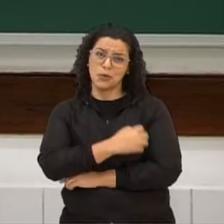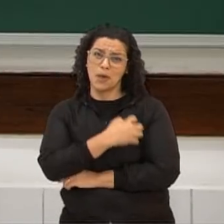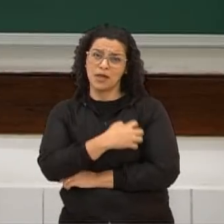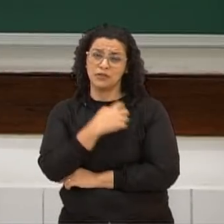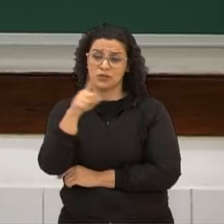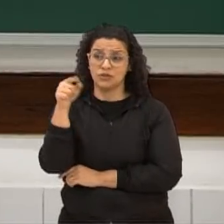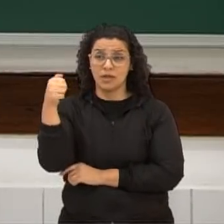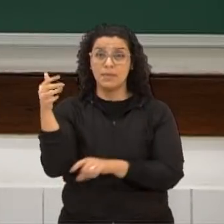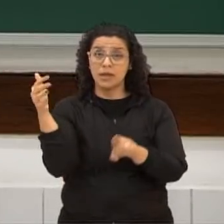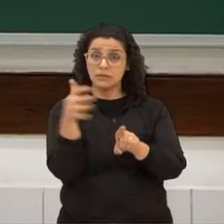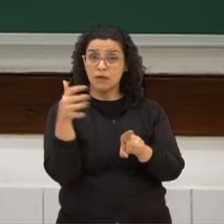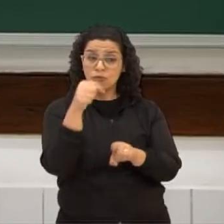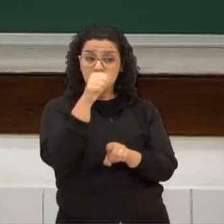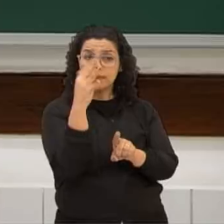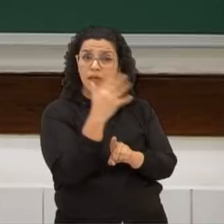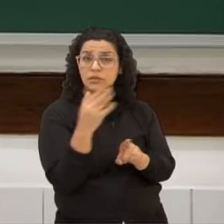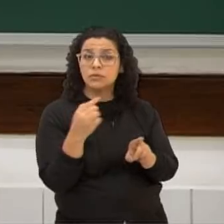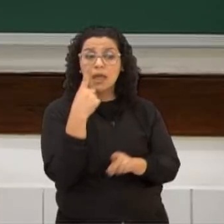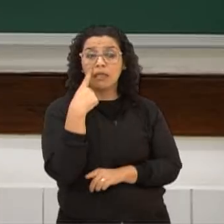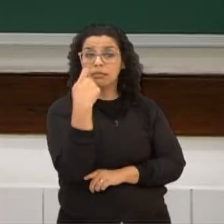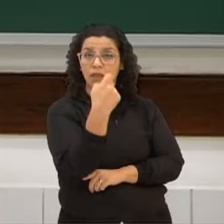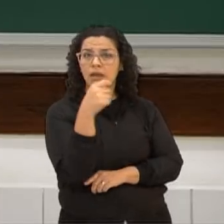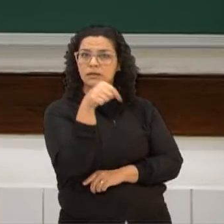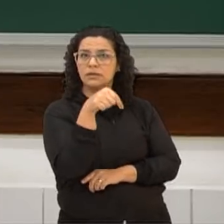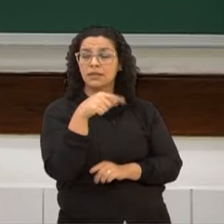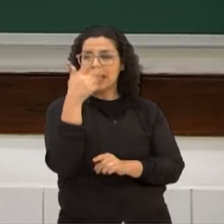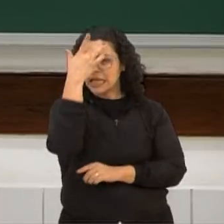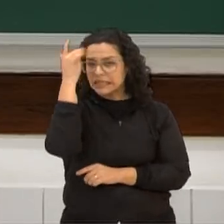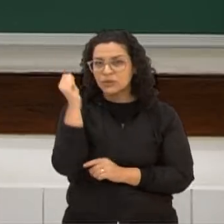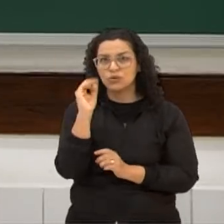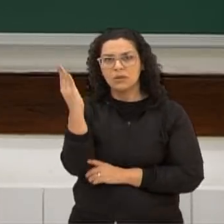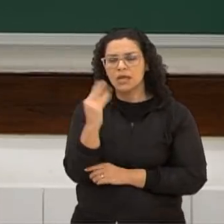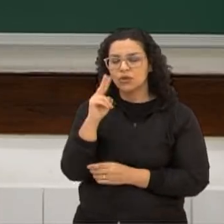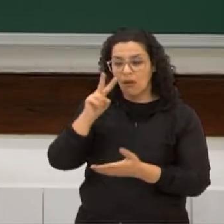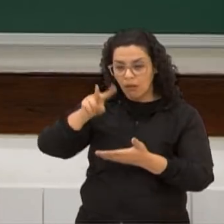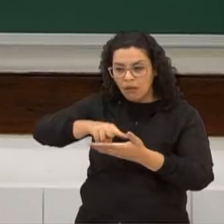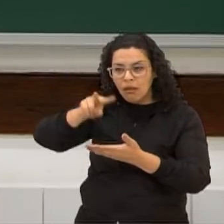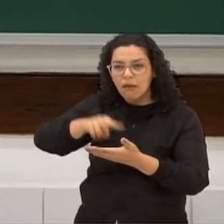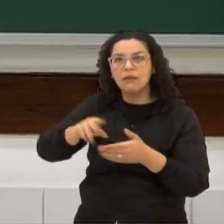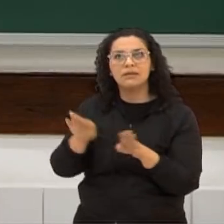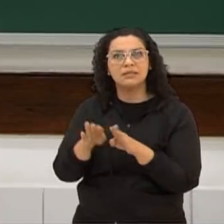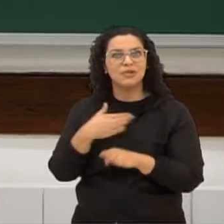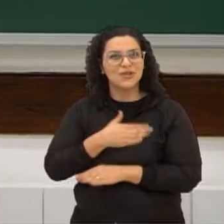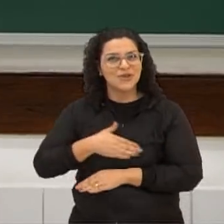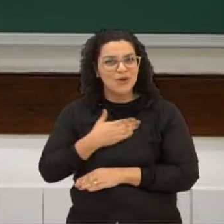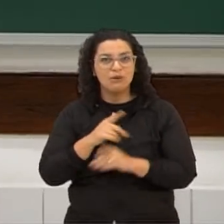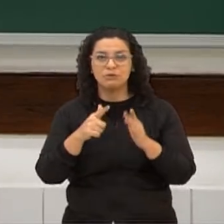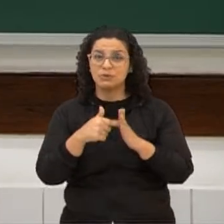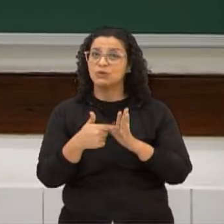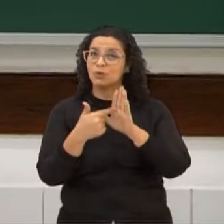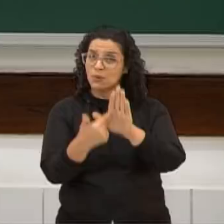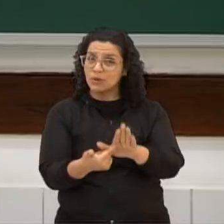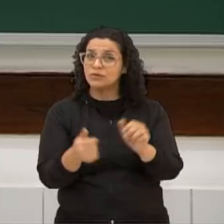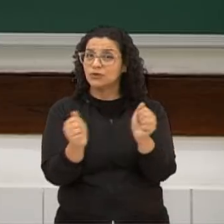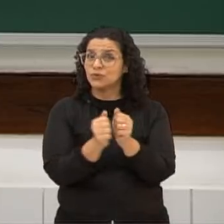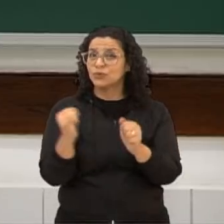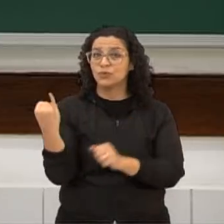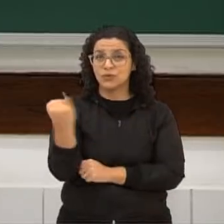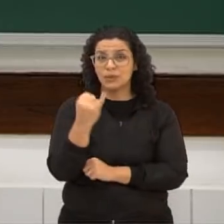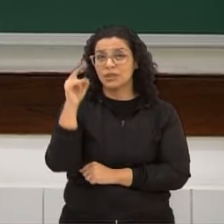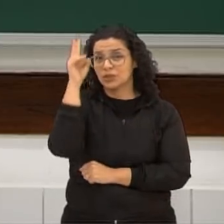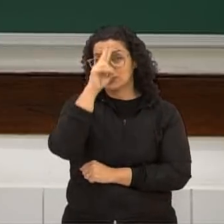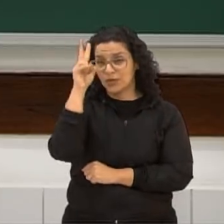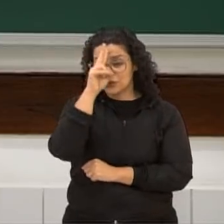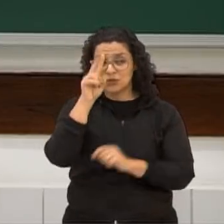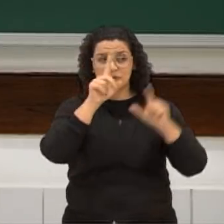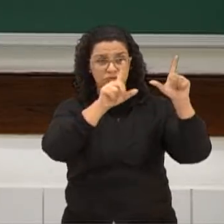teve muito interesse do público em apreciá-lo, tá? Então, por isso que eu achei interessante de trazer, porque ele é muito importante para a história